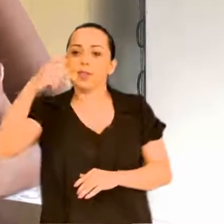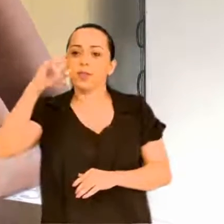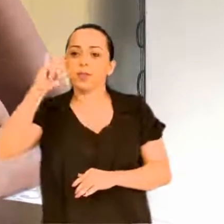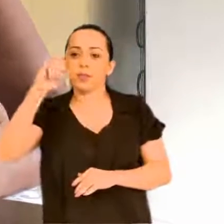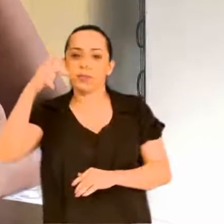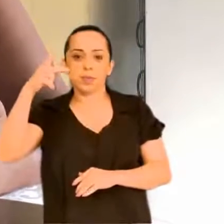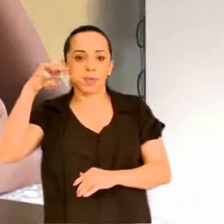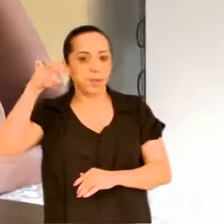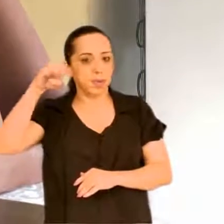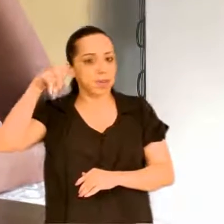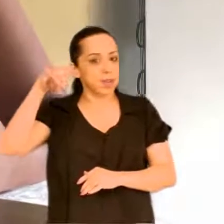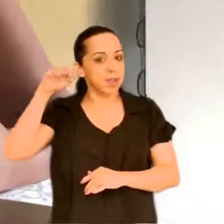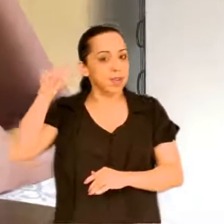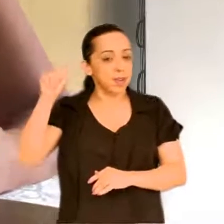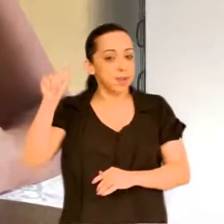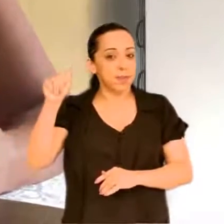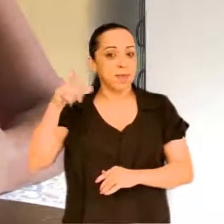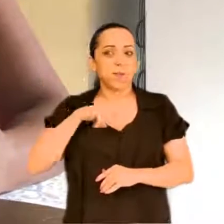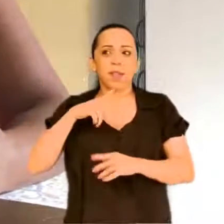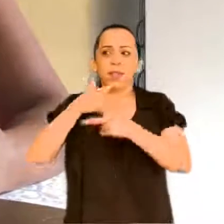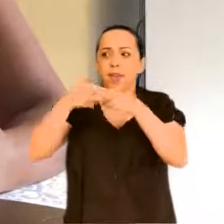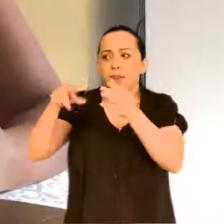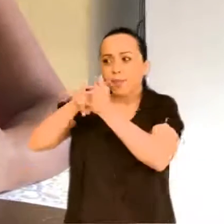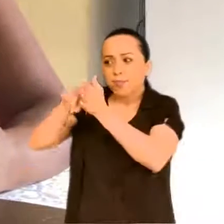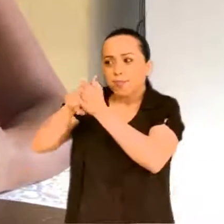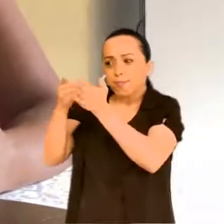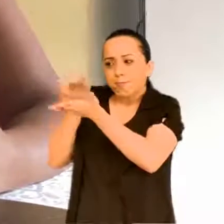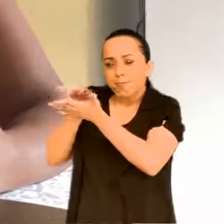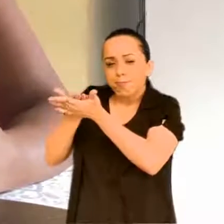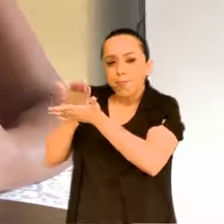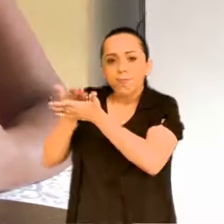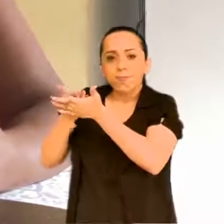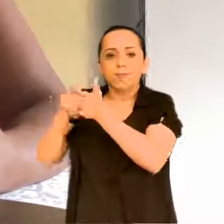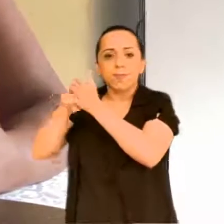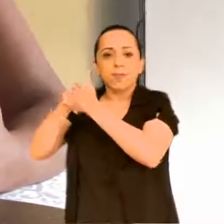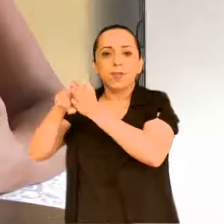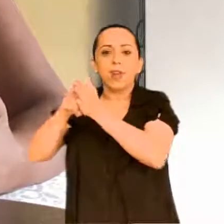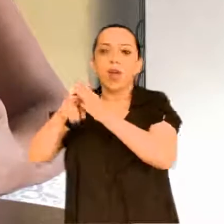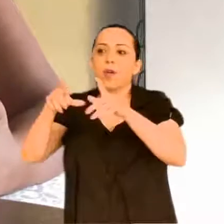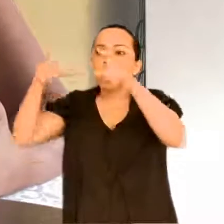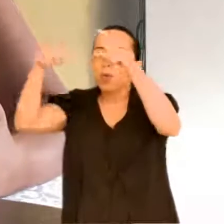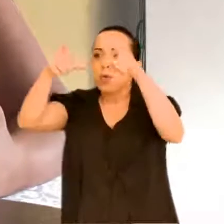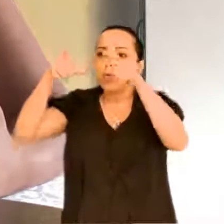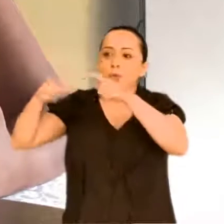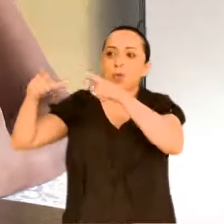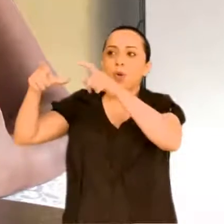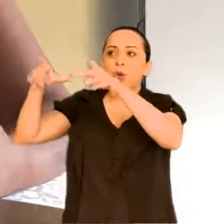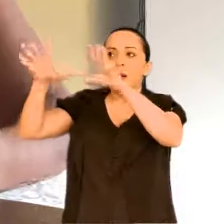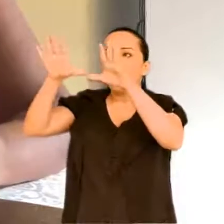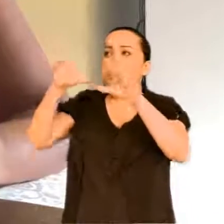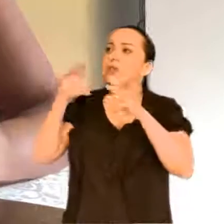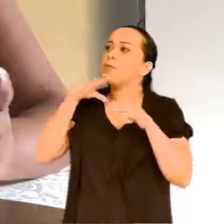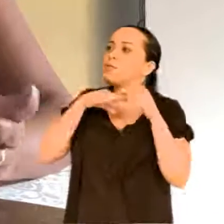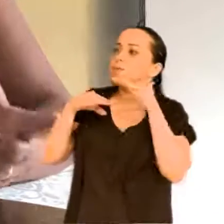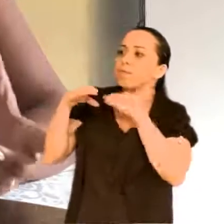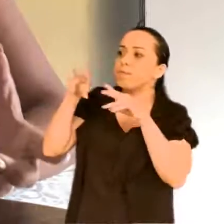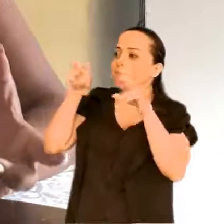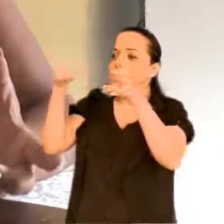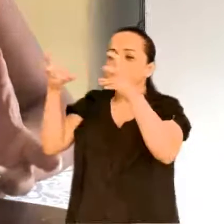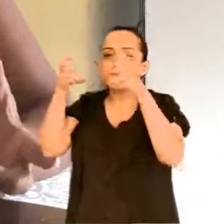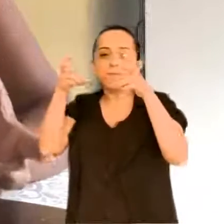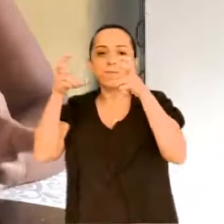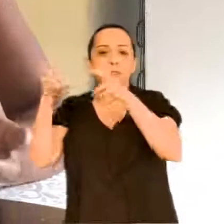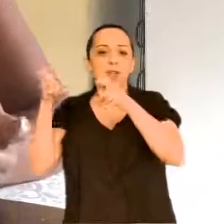quem conhece a região do Ipaneminha, não se tem um estudo muito apropriado, mas a estrutura